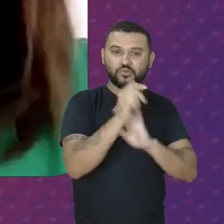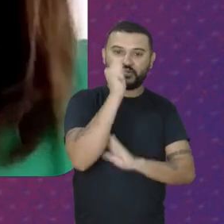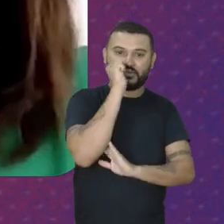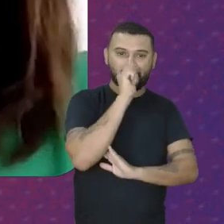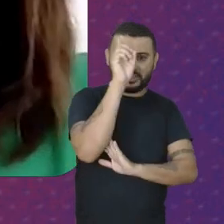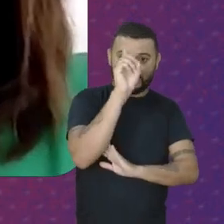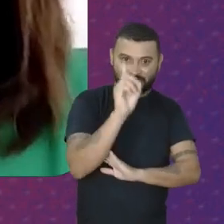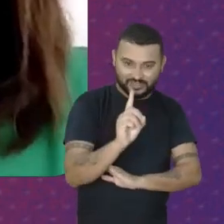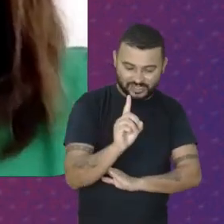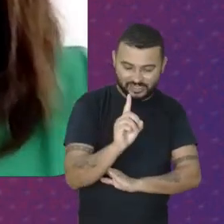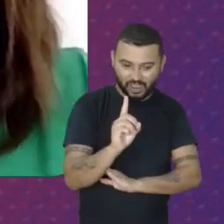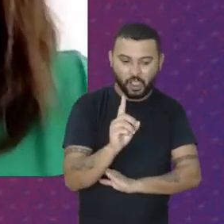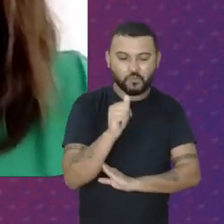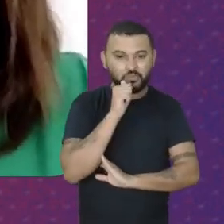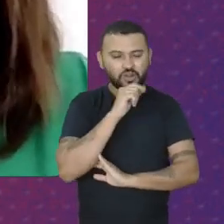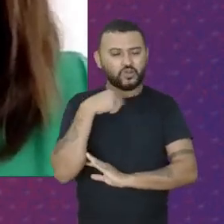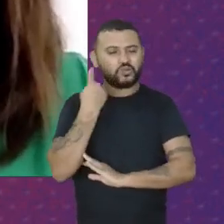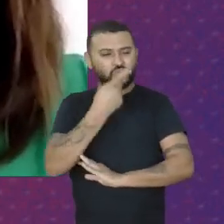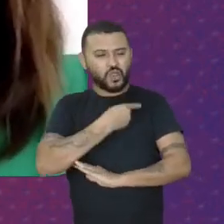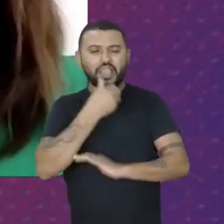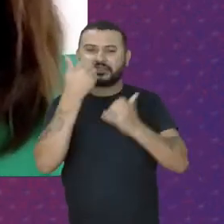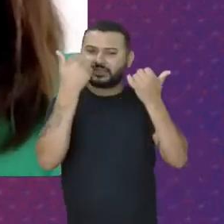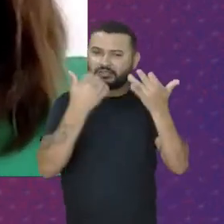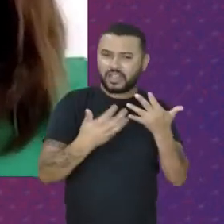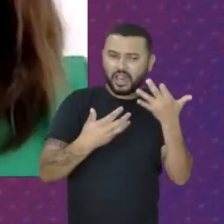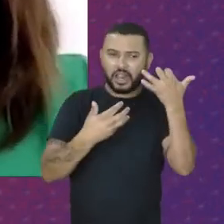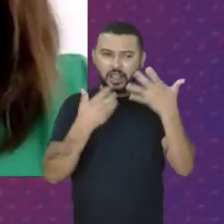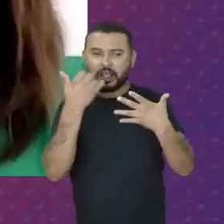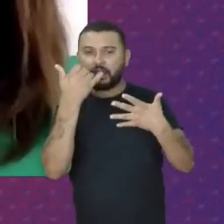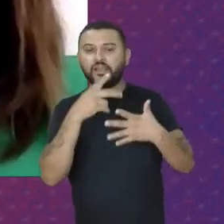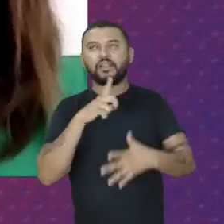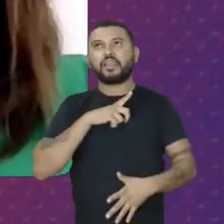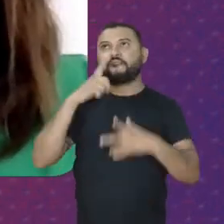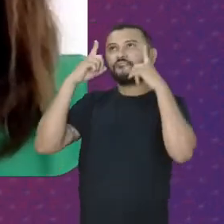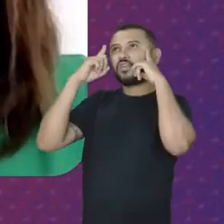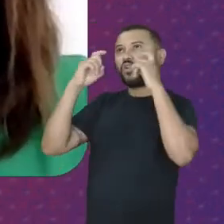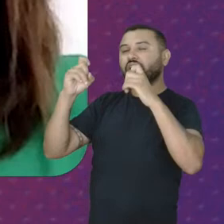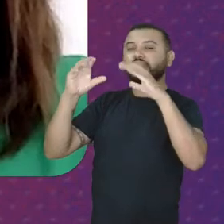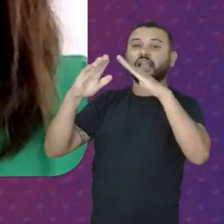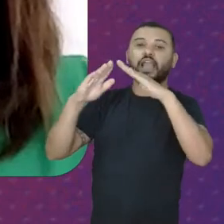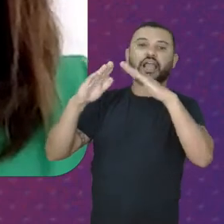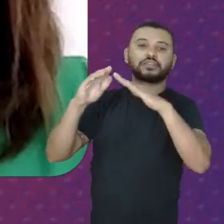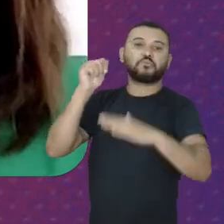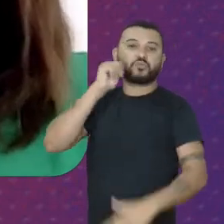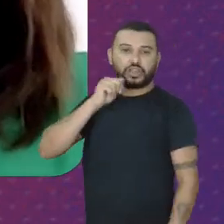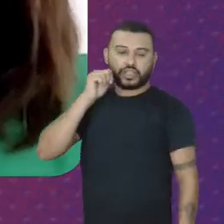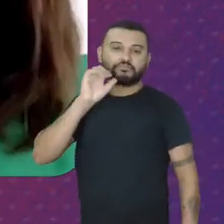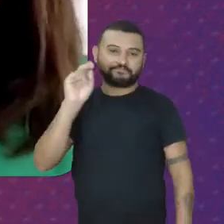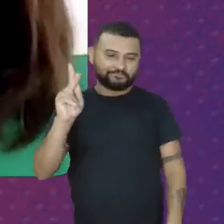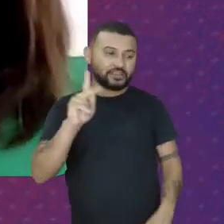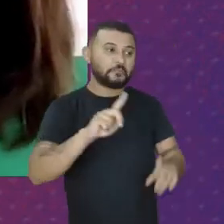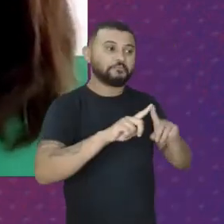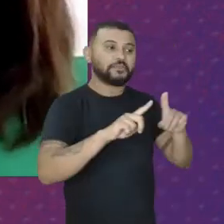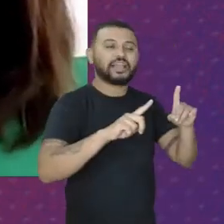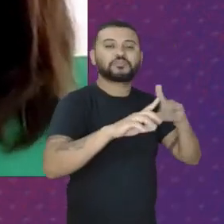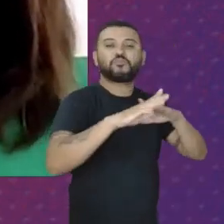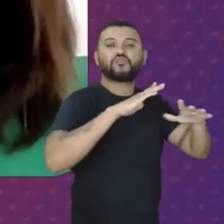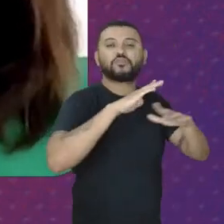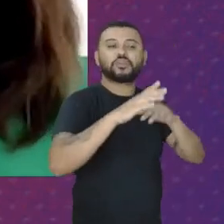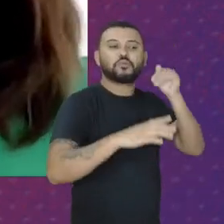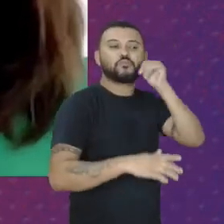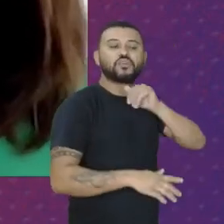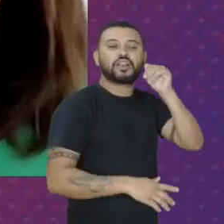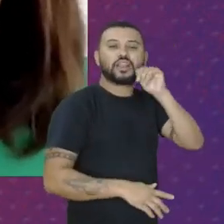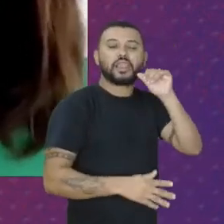com deficiência. A gente fala muito em violência doméstica contra as mulheres, mas o movimento